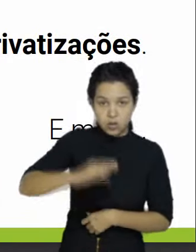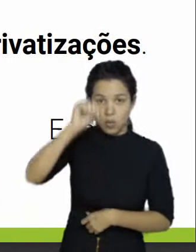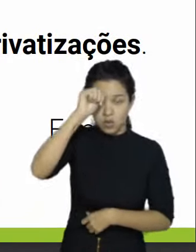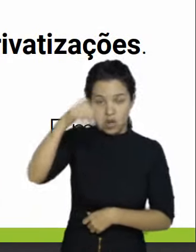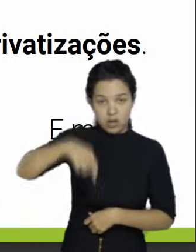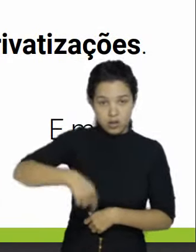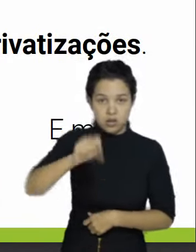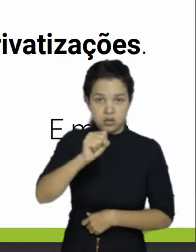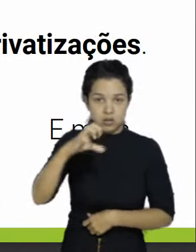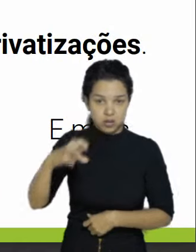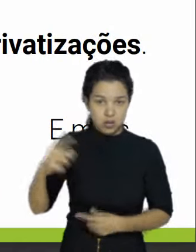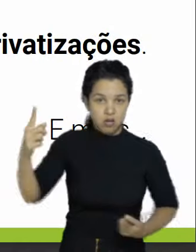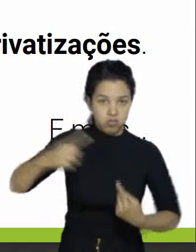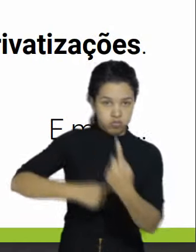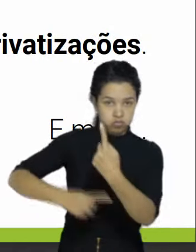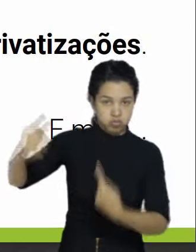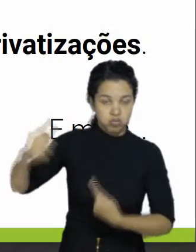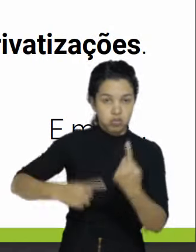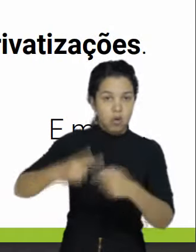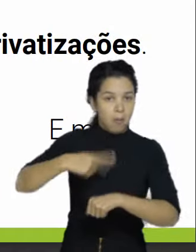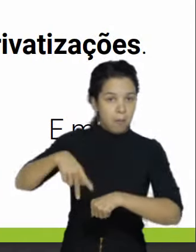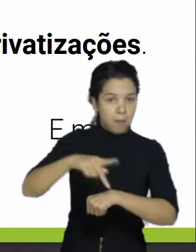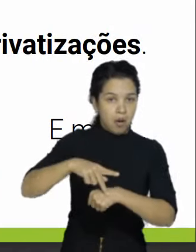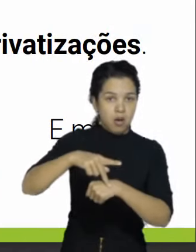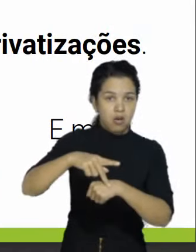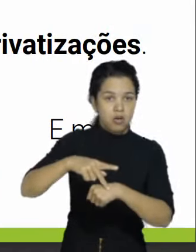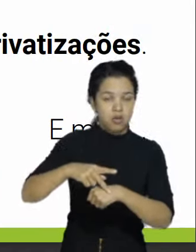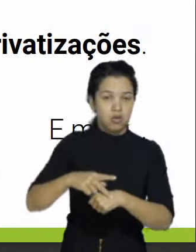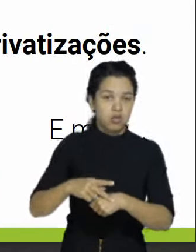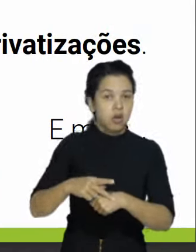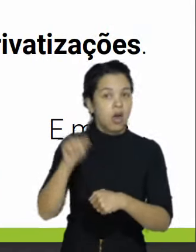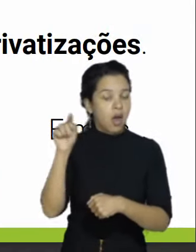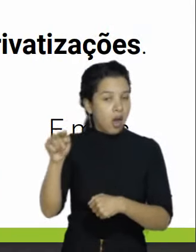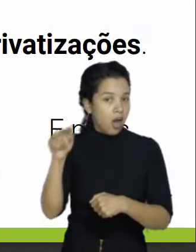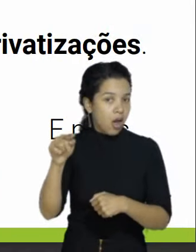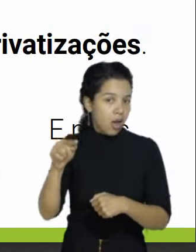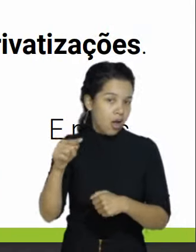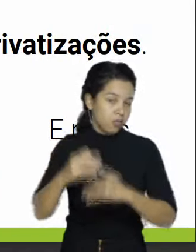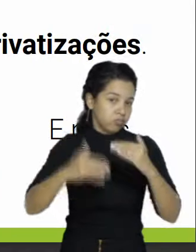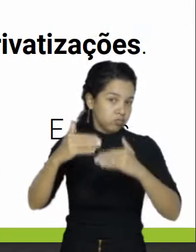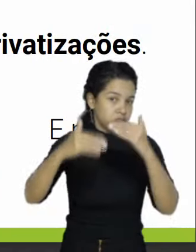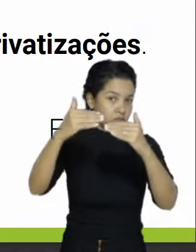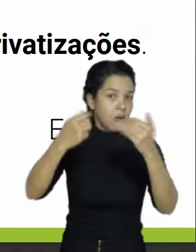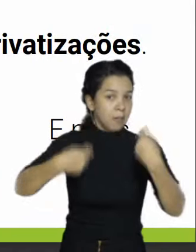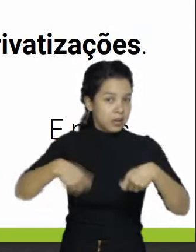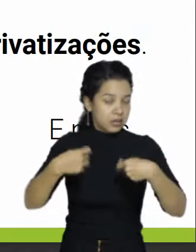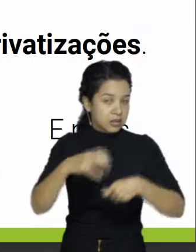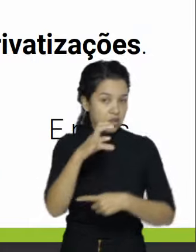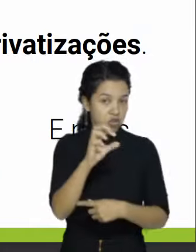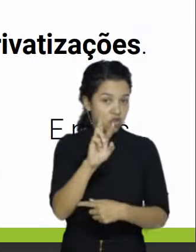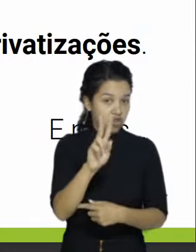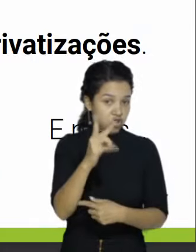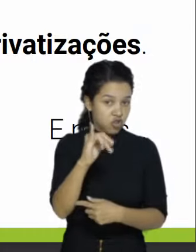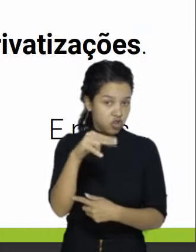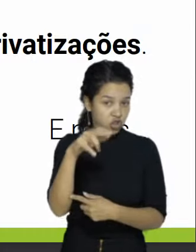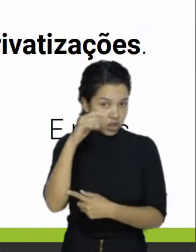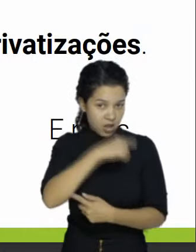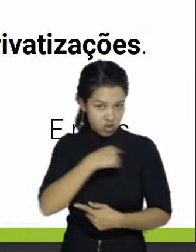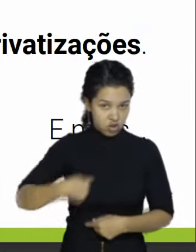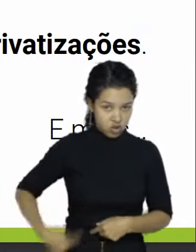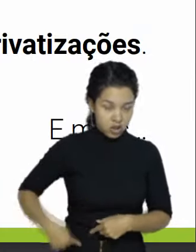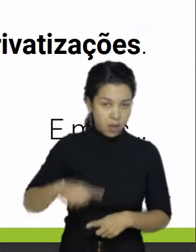um país que está se sobressaindo na Ásia onde nós precisamos hoje do a China mais um com a pandemia